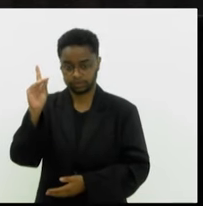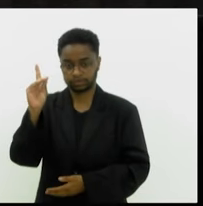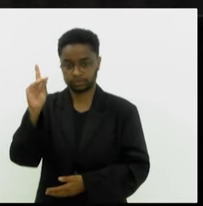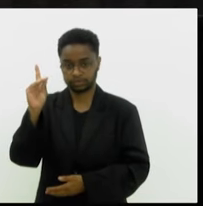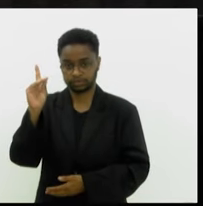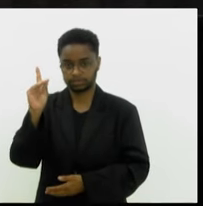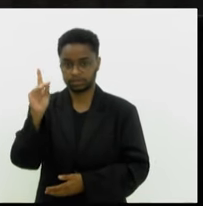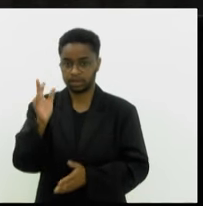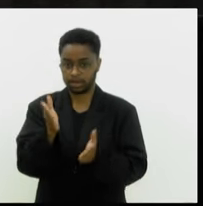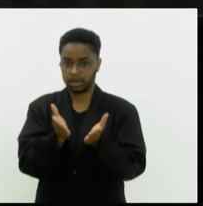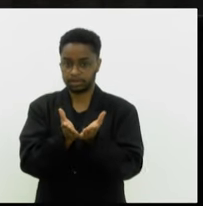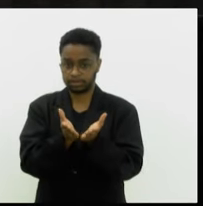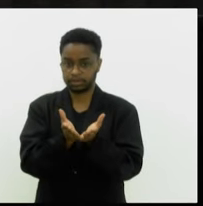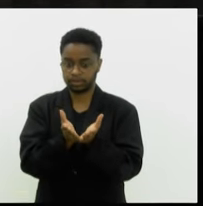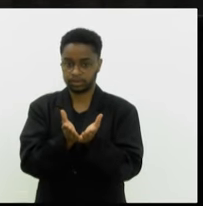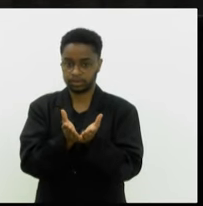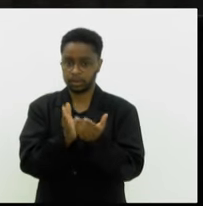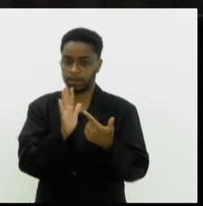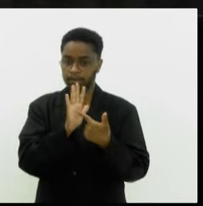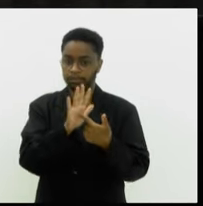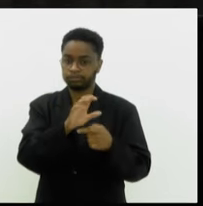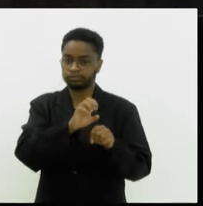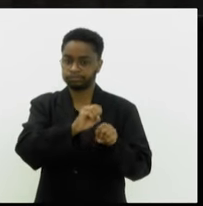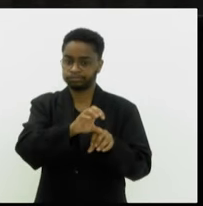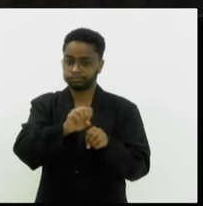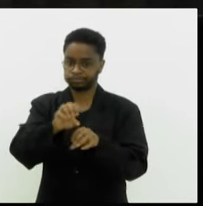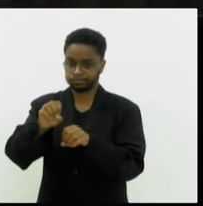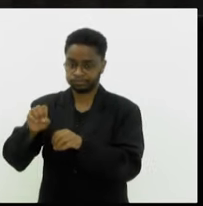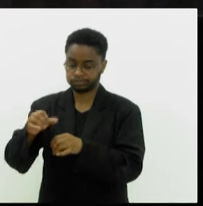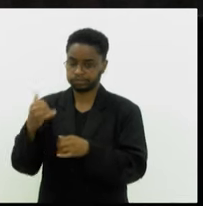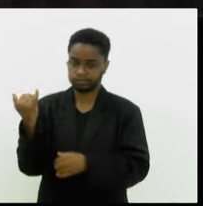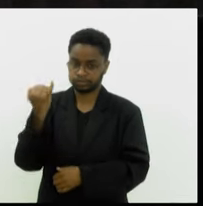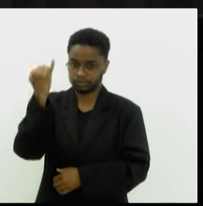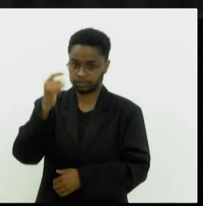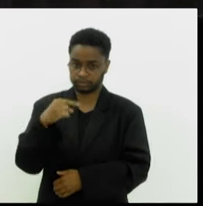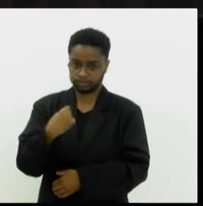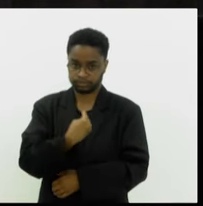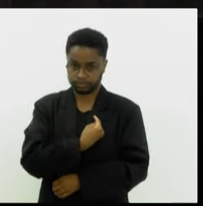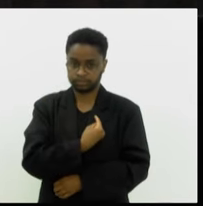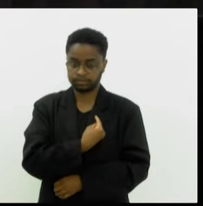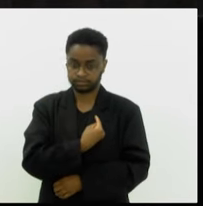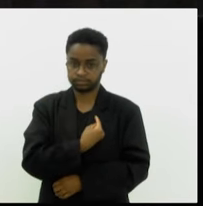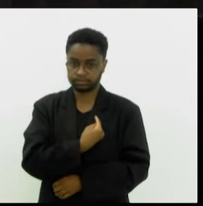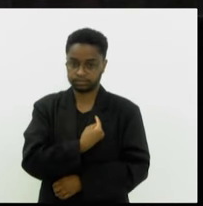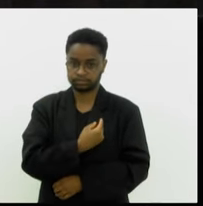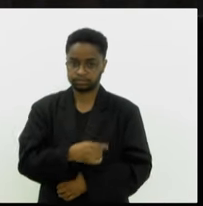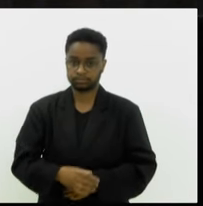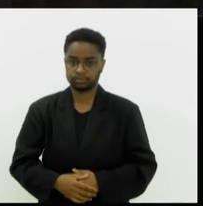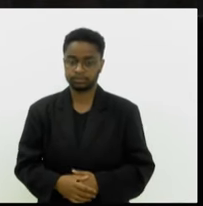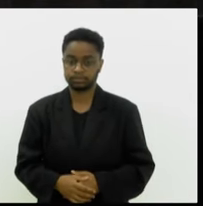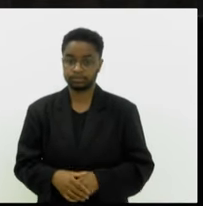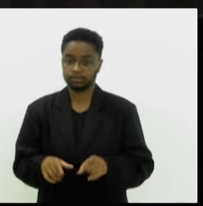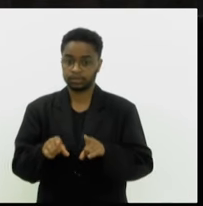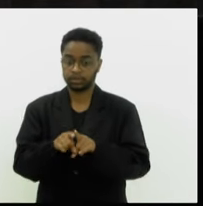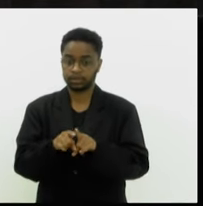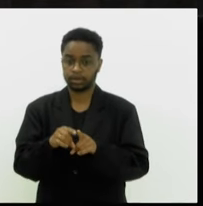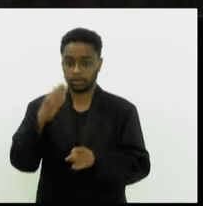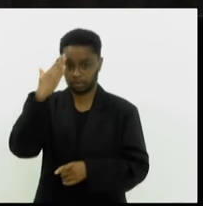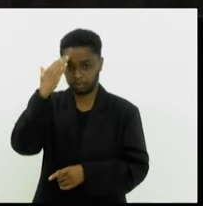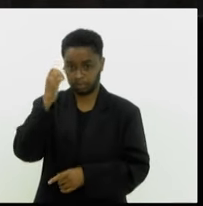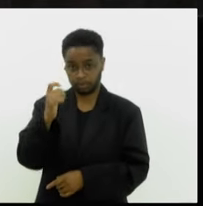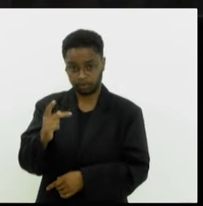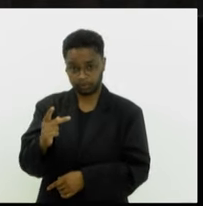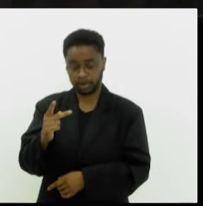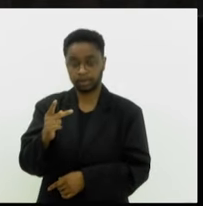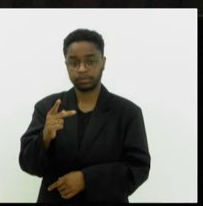a Bíblia Sagrada, que traz ensinamentos formidáveis para a gente. E em Provérbios, um livro feito